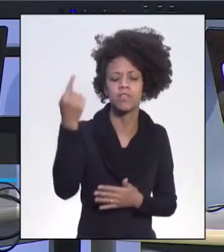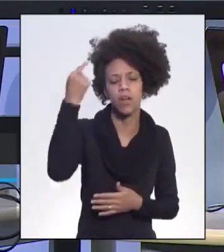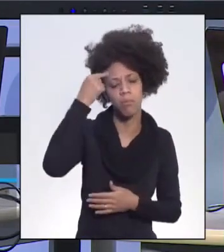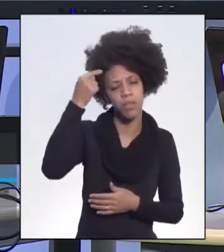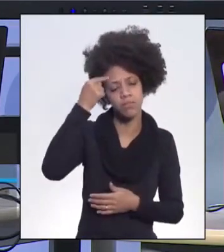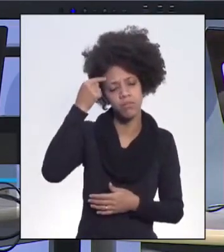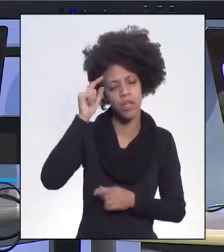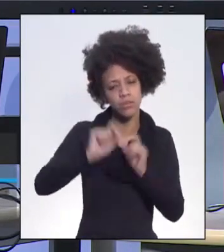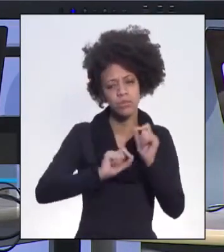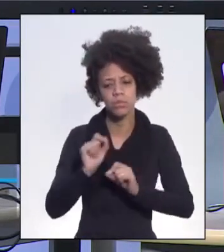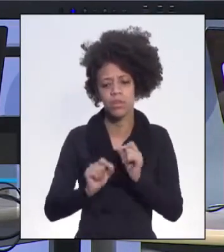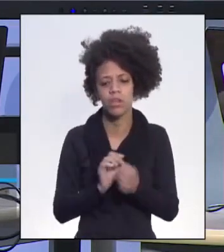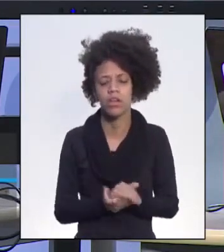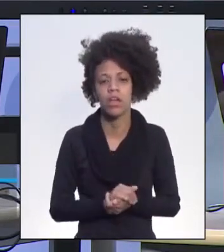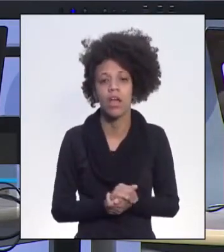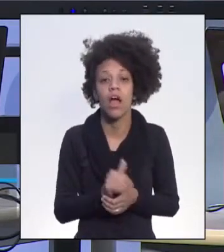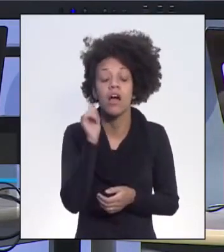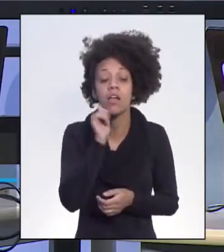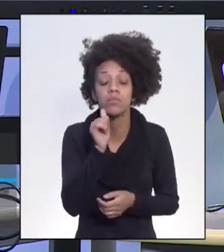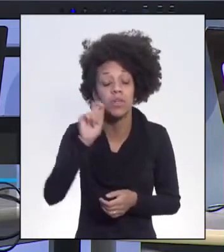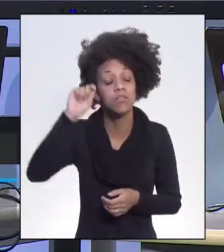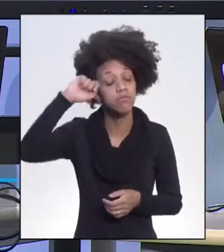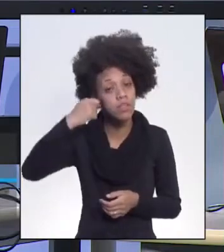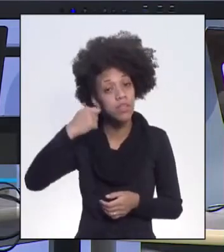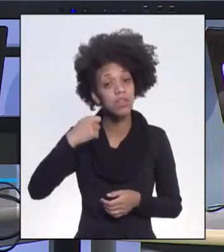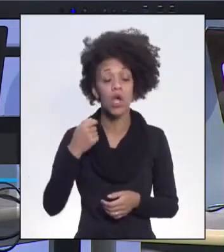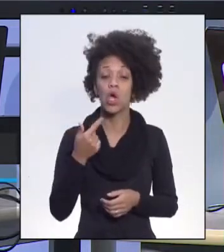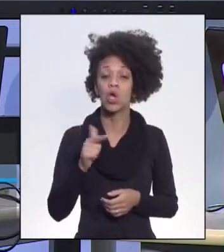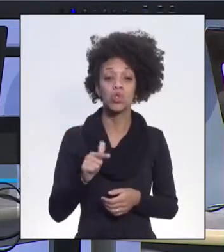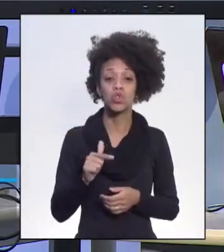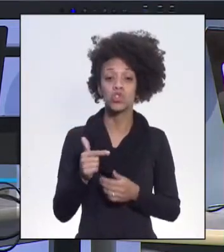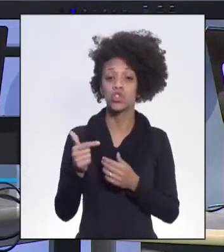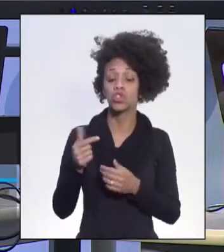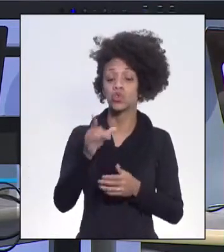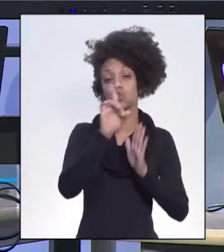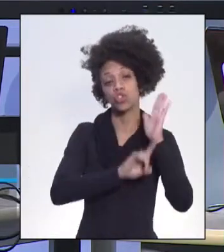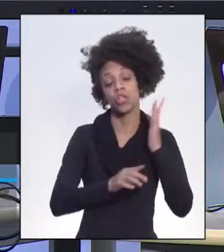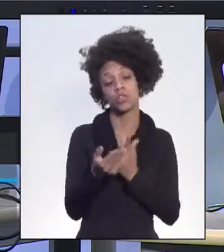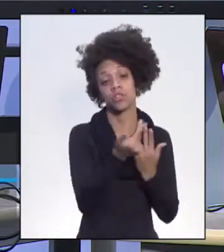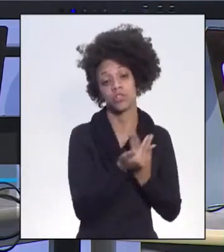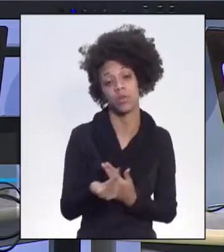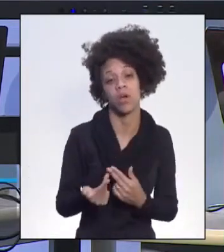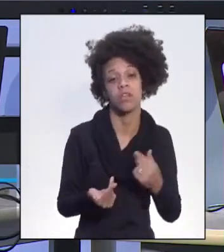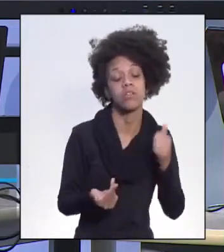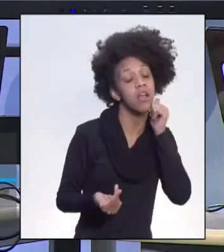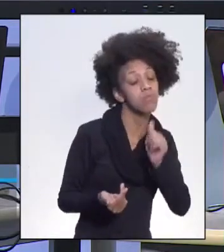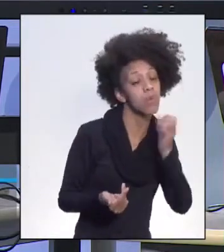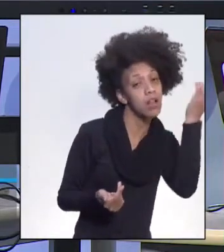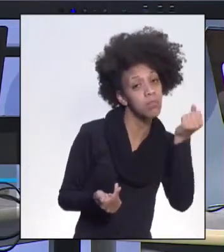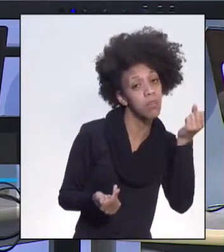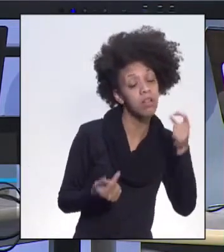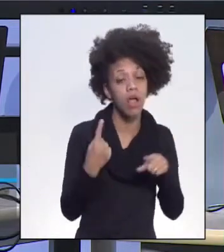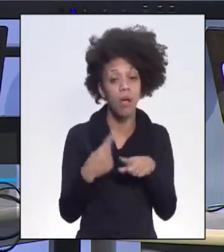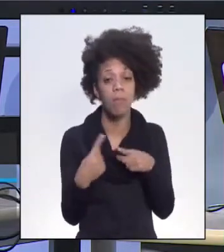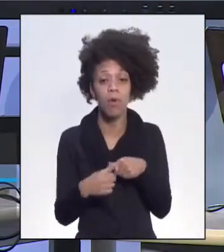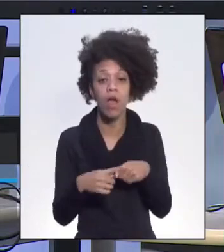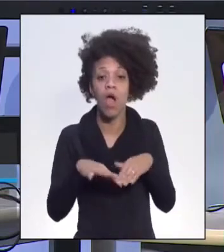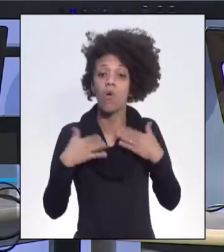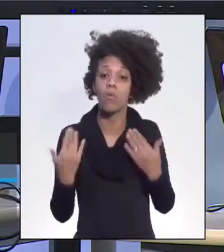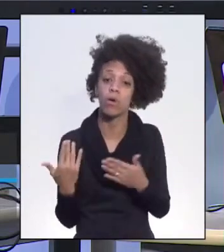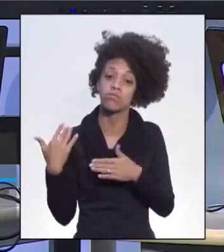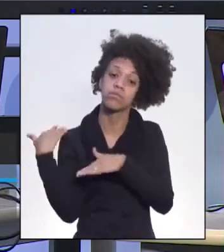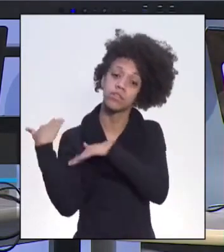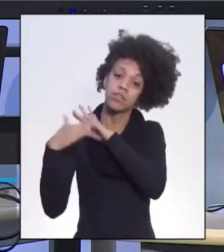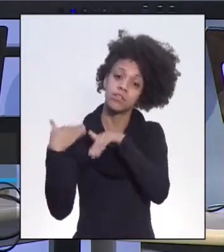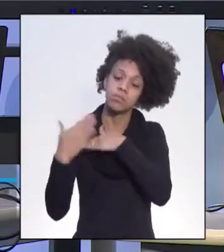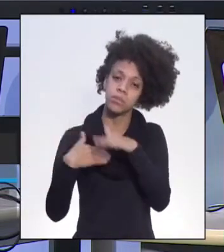refletir que as mulheres negras elas não tinham os mesmos direitos que as mulheres brancas. Porque quando a primeira onda